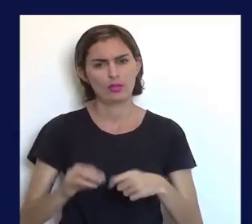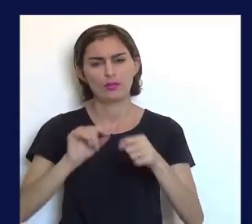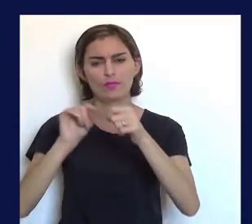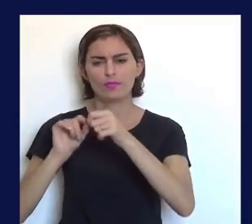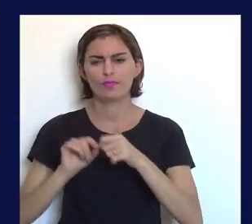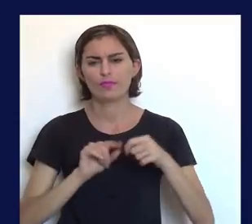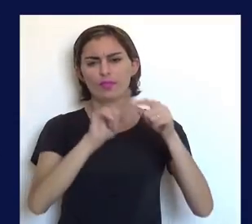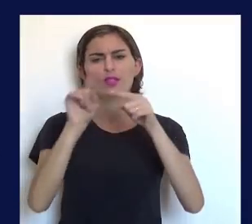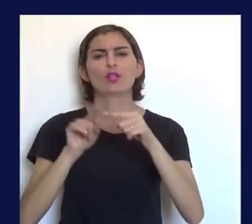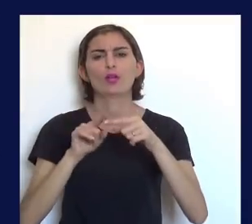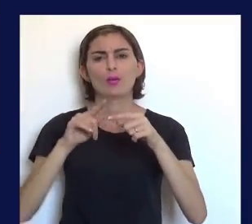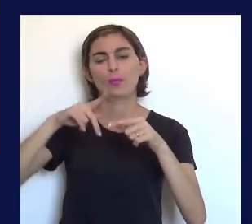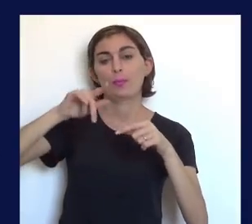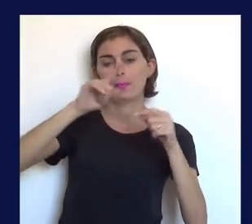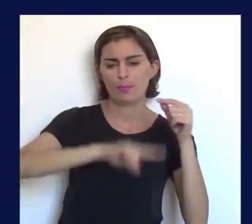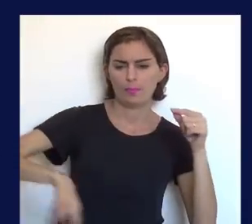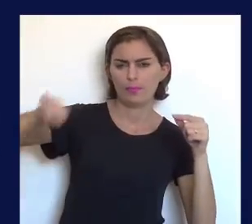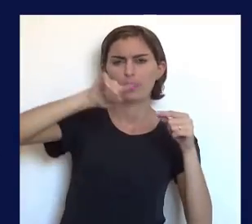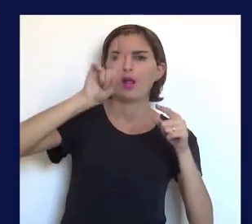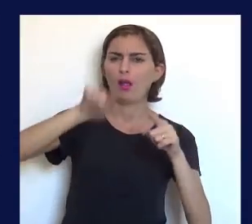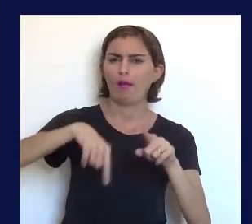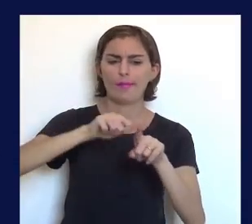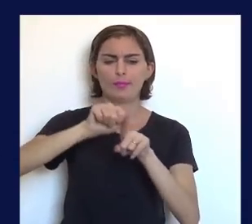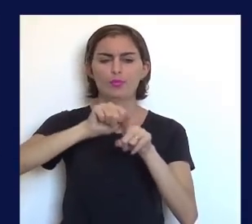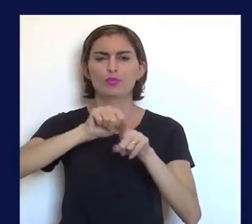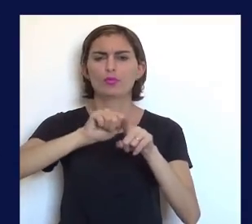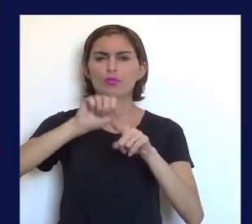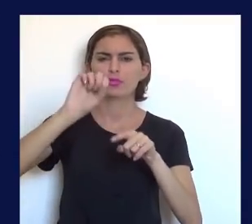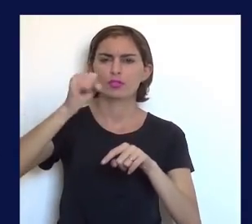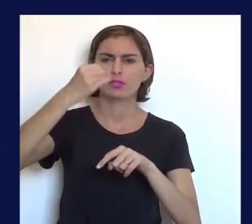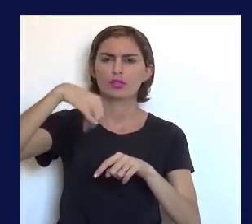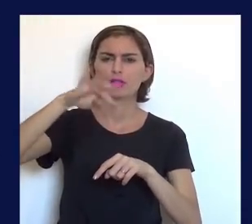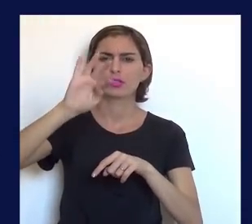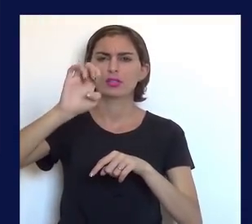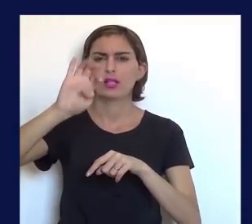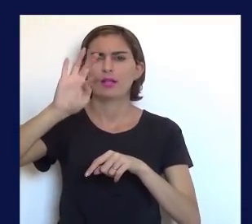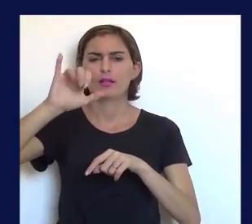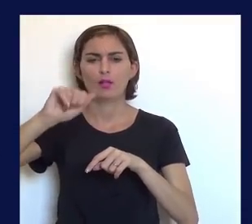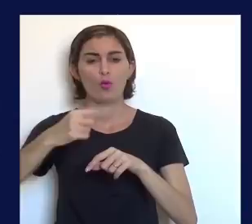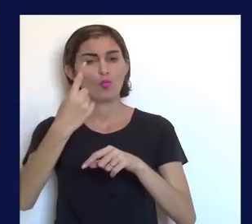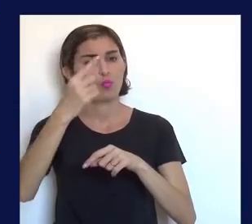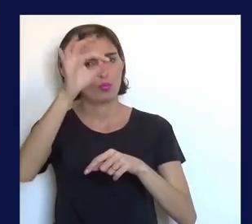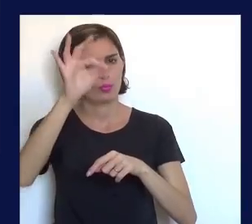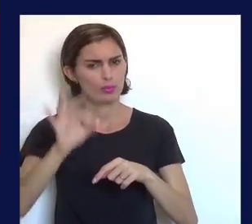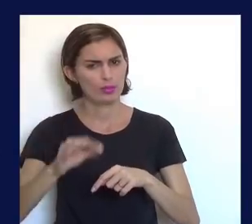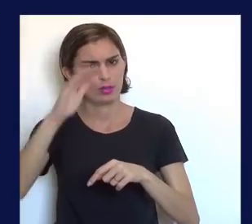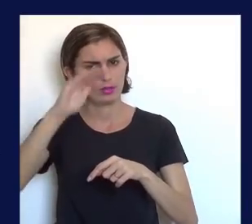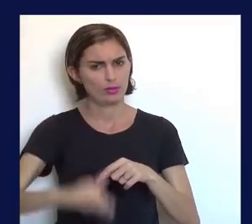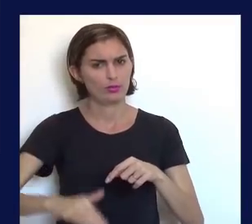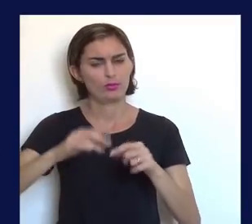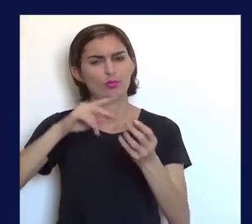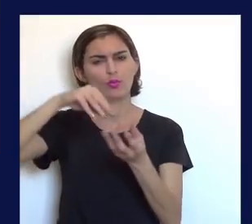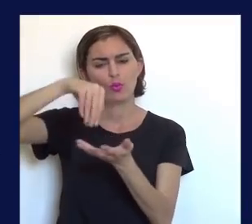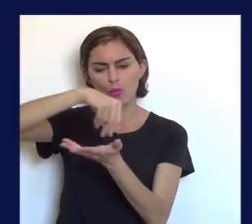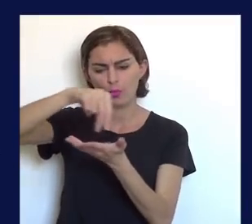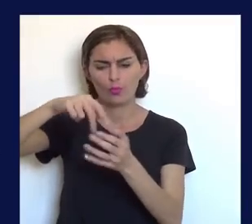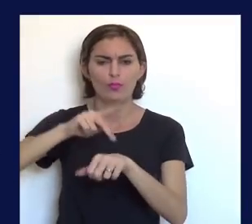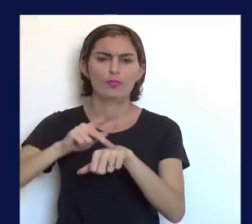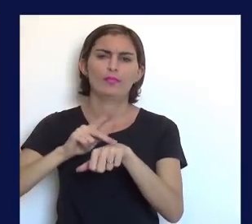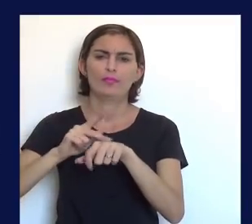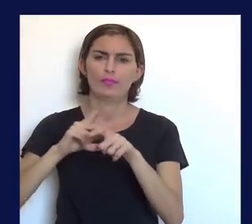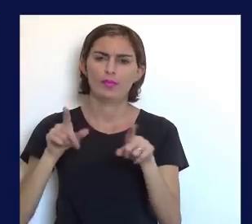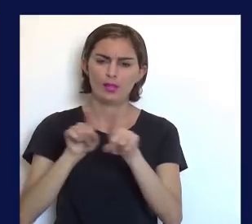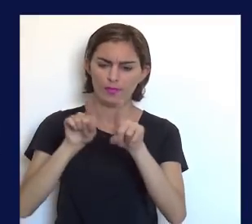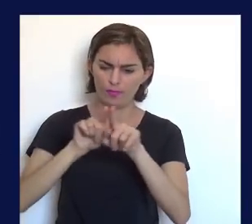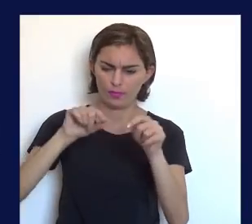27% da constituição do pneu é de borracha sintética. Veja que é apenas 1% abaixo do negro de fumo. Temos